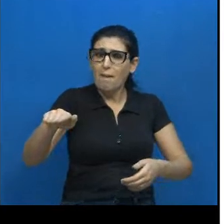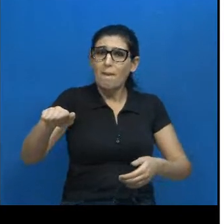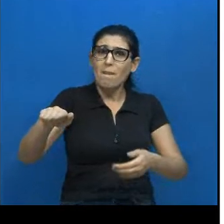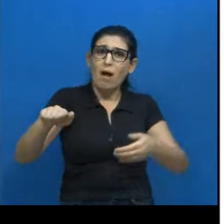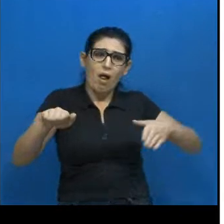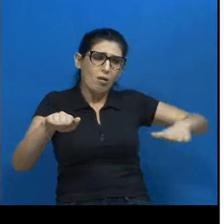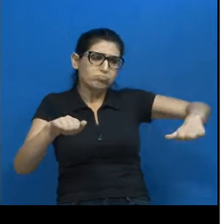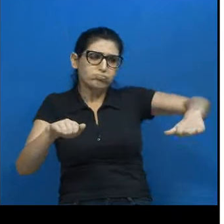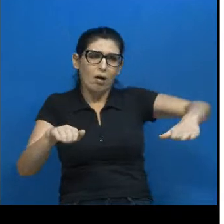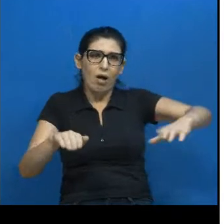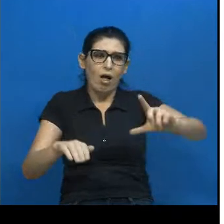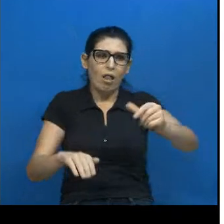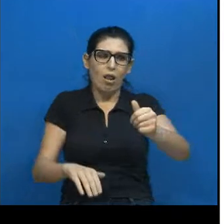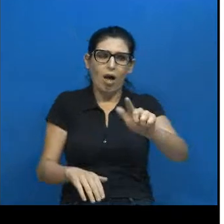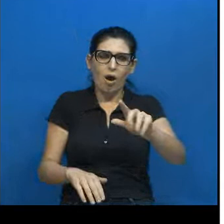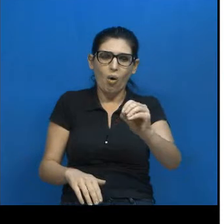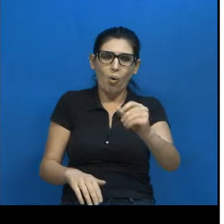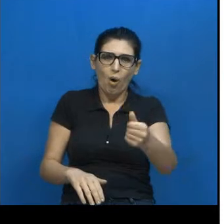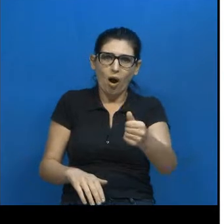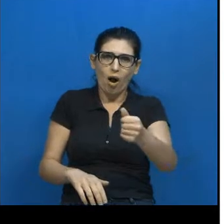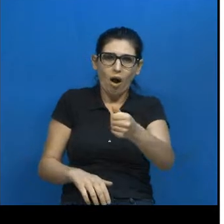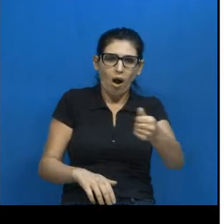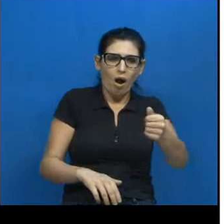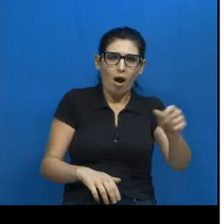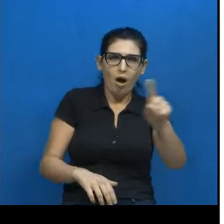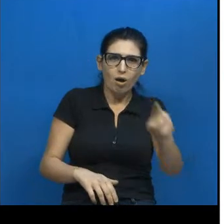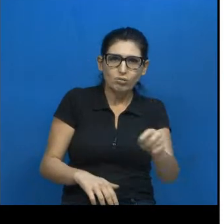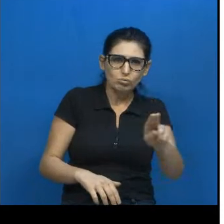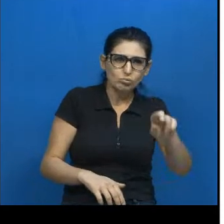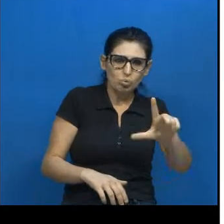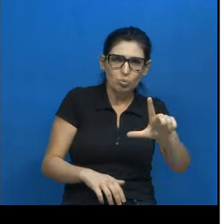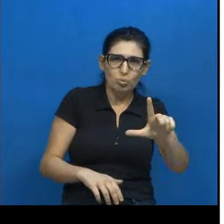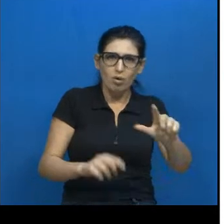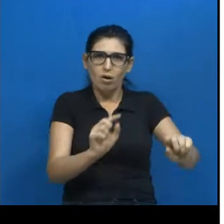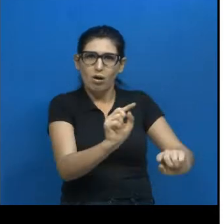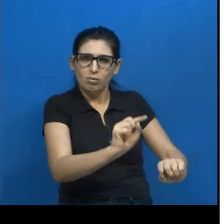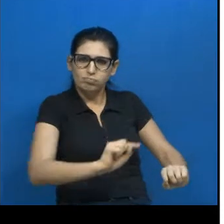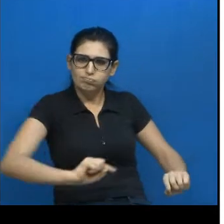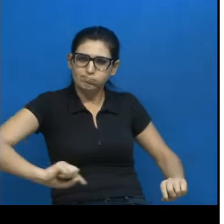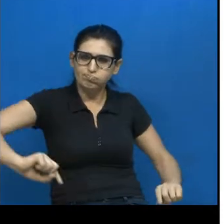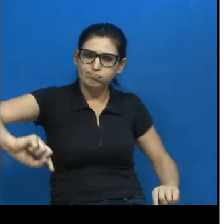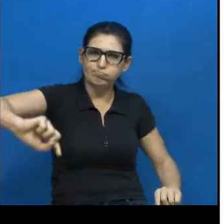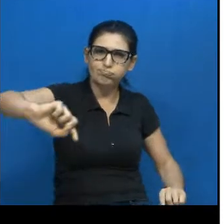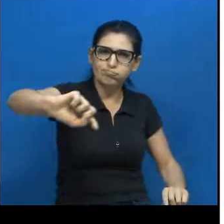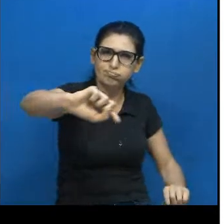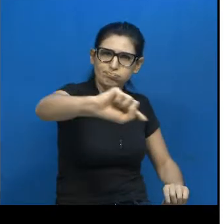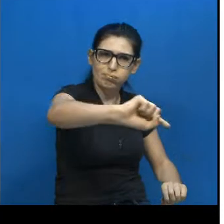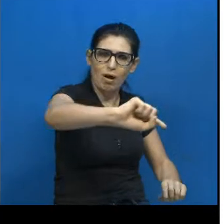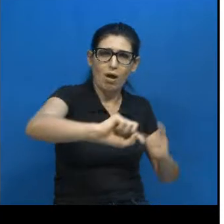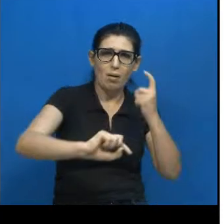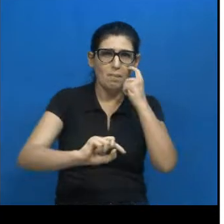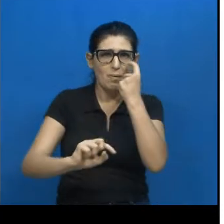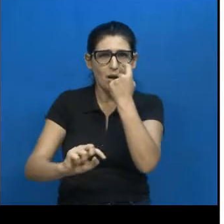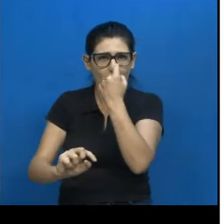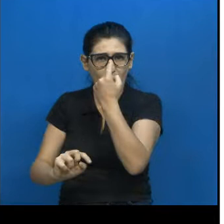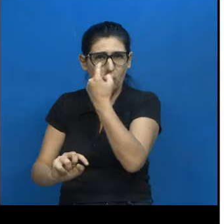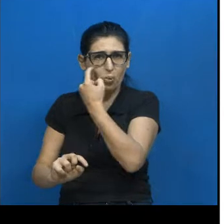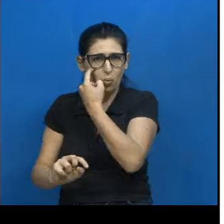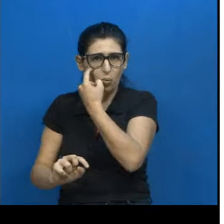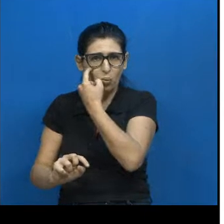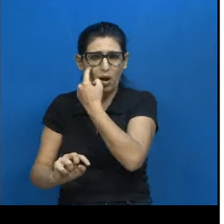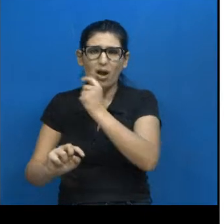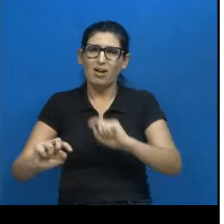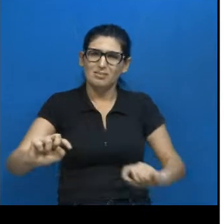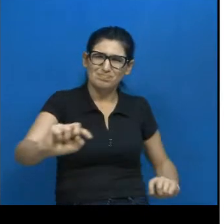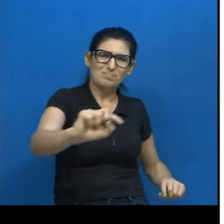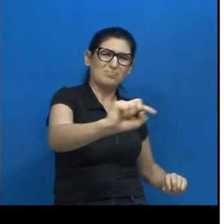do Lagoa Azul, ora ele passa no Conquista, ele roda, ele sai do Lagoa Azul, roda dentro do Meia Lua. Então é um